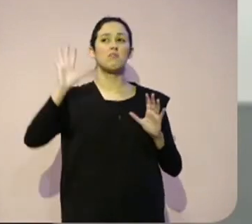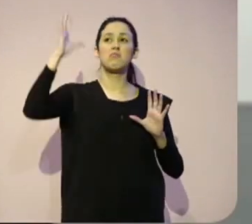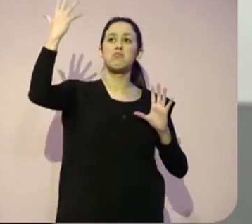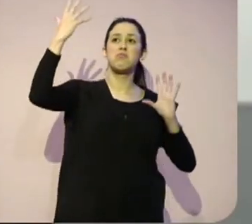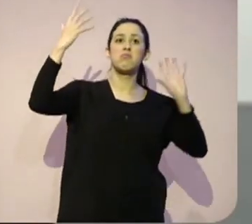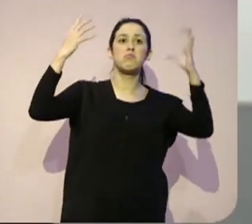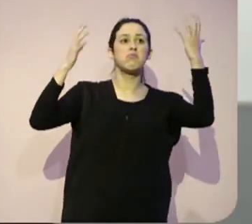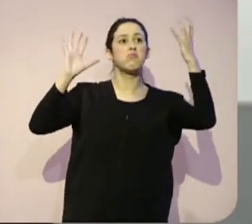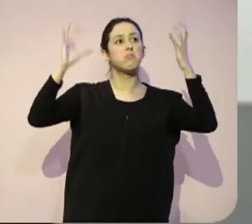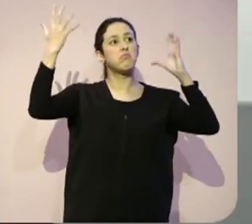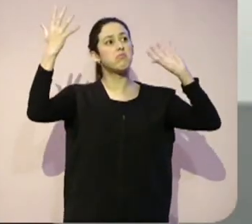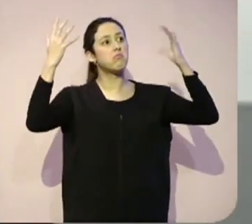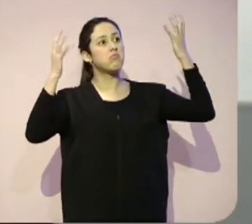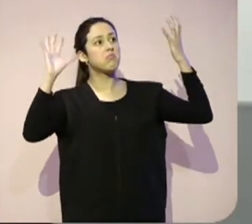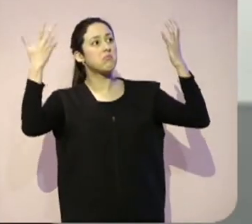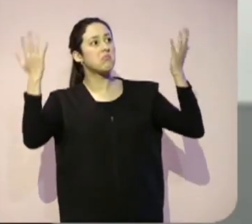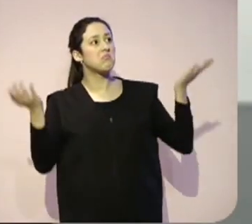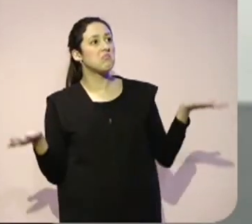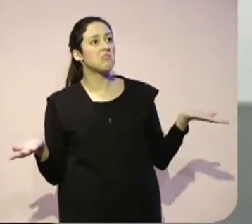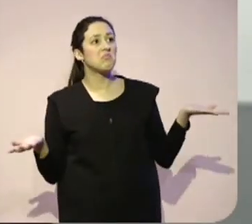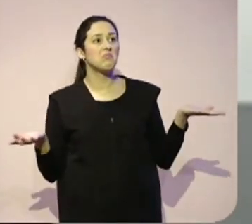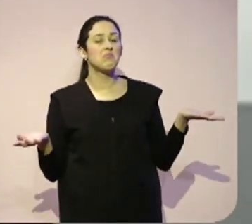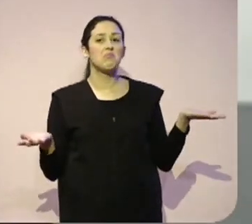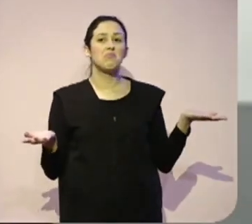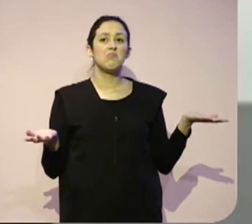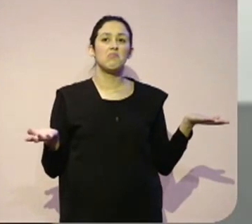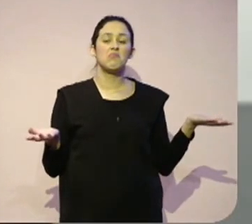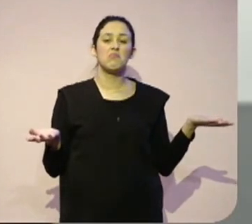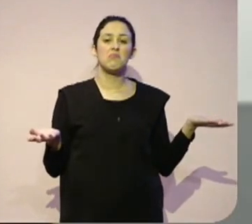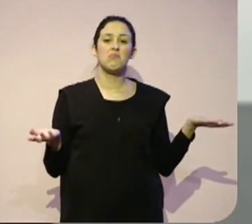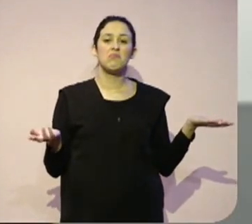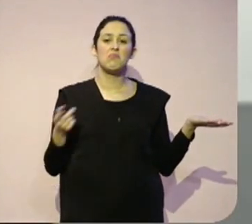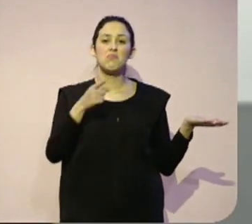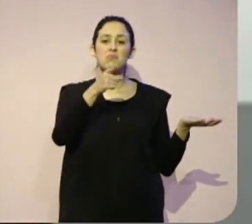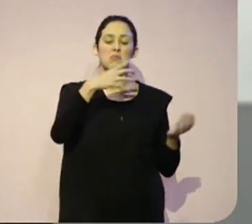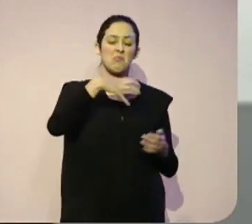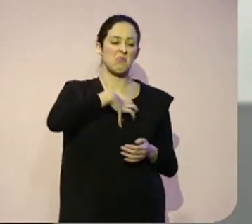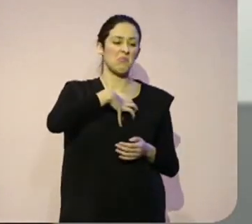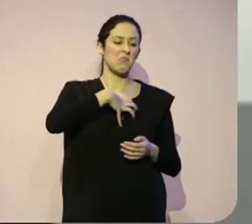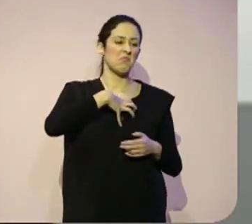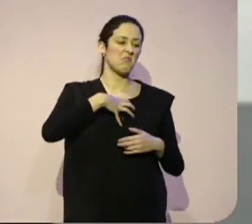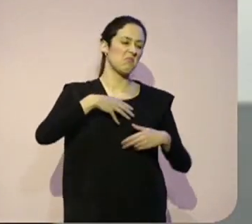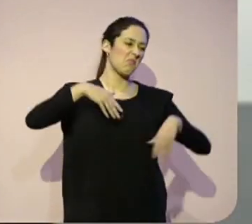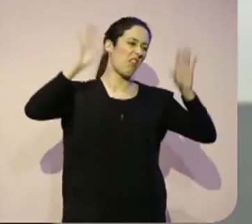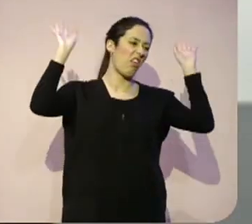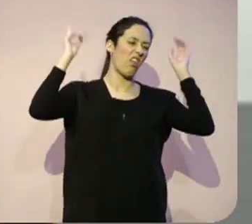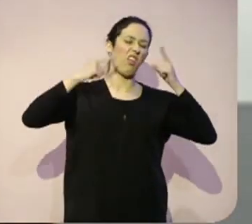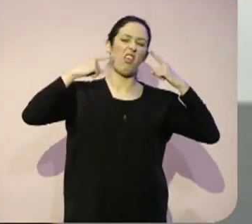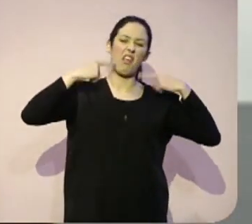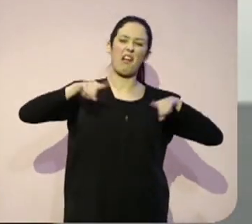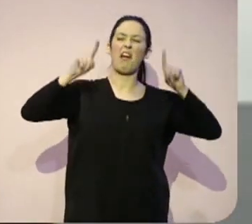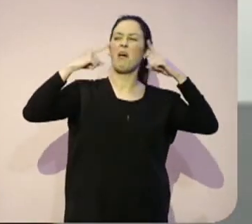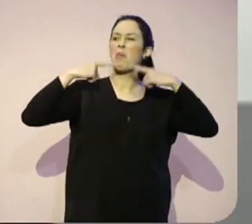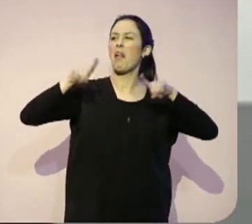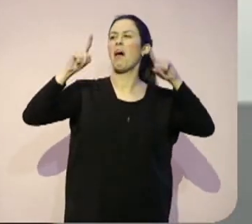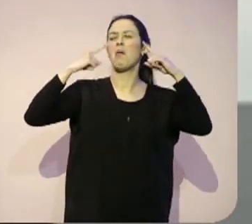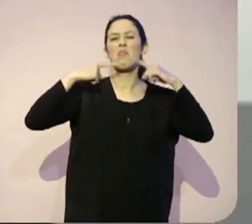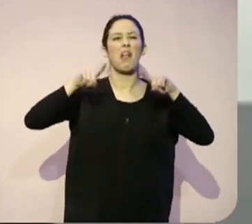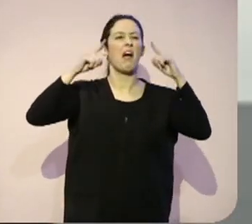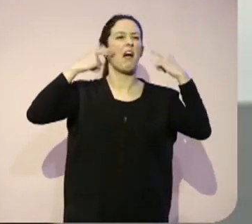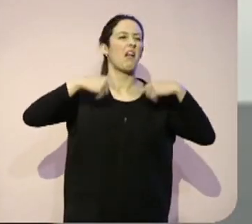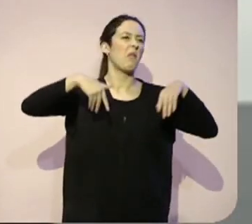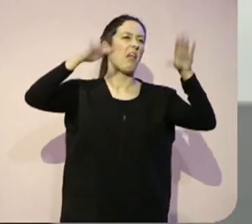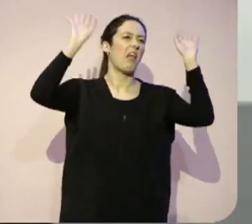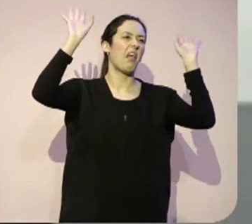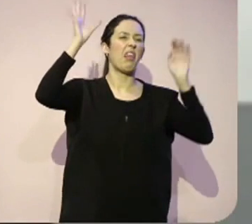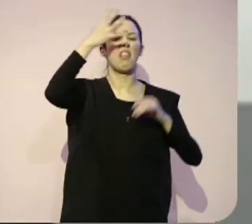respirado fundo talvez, e começado a murmurar, a reclamar, a